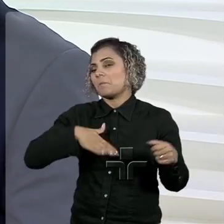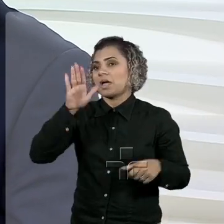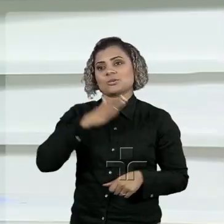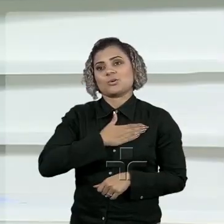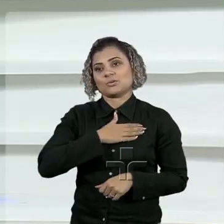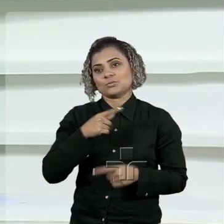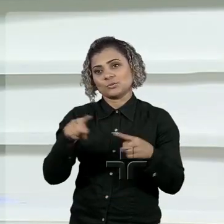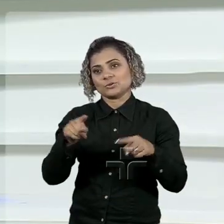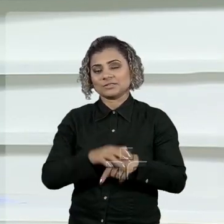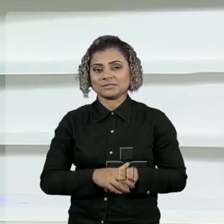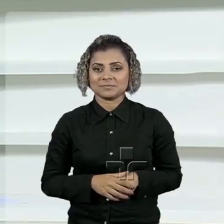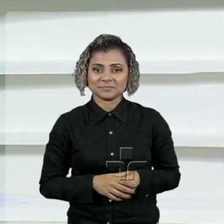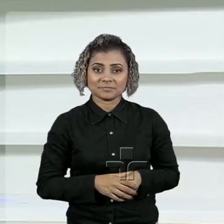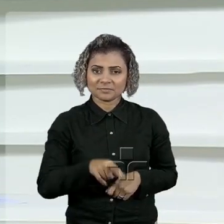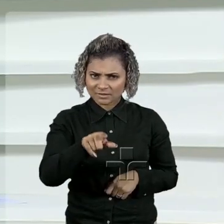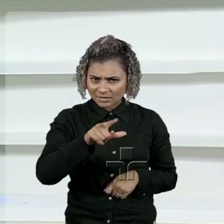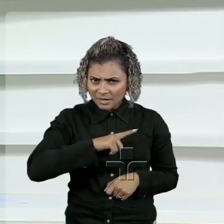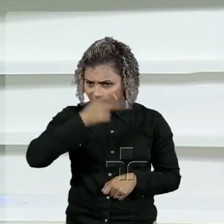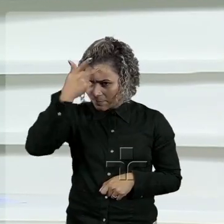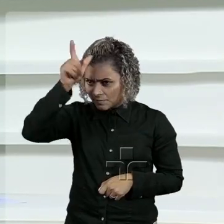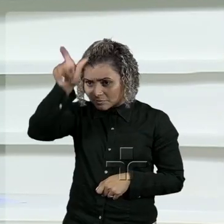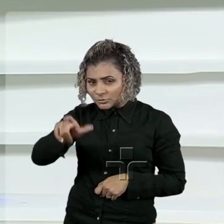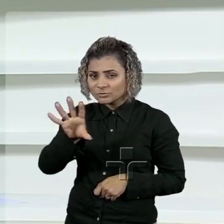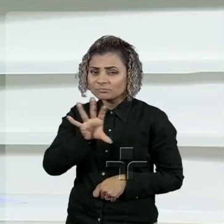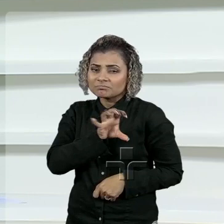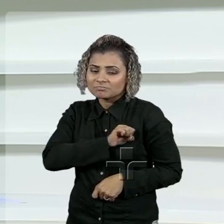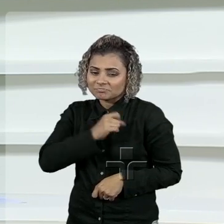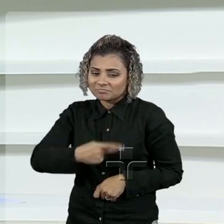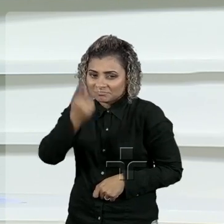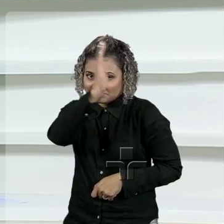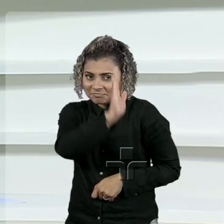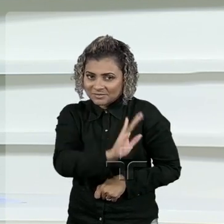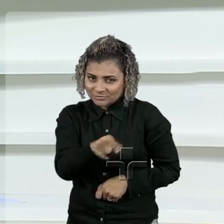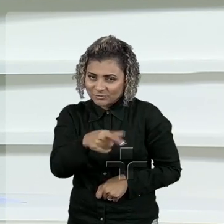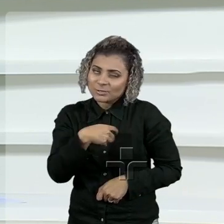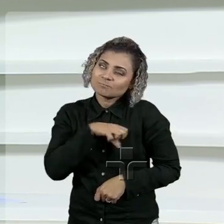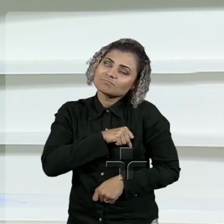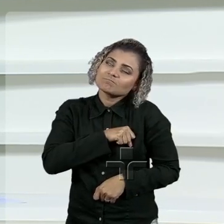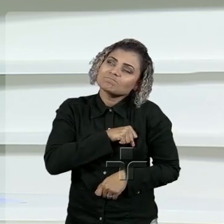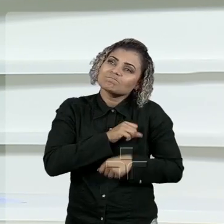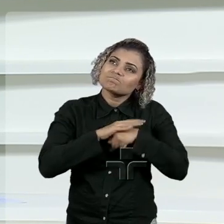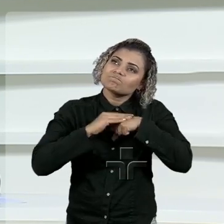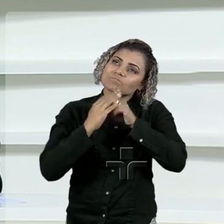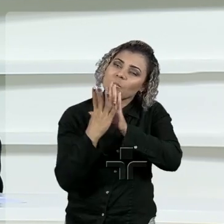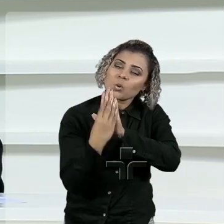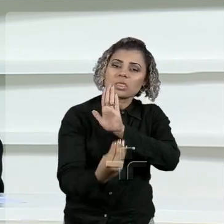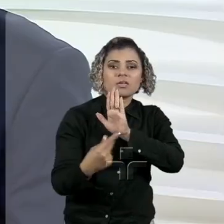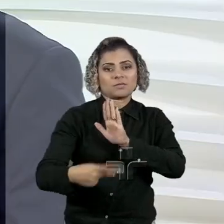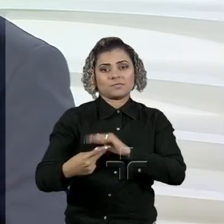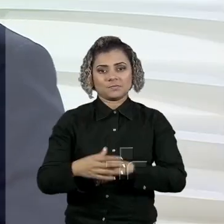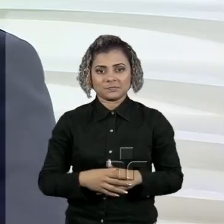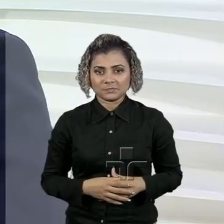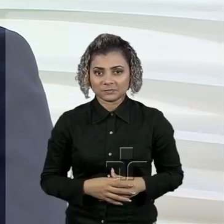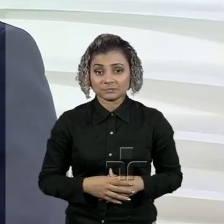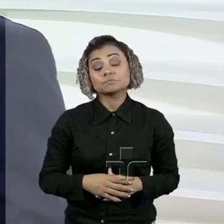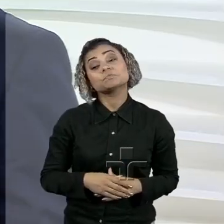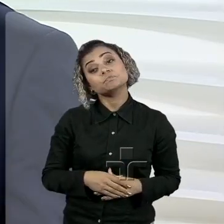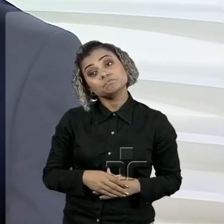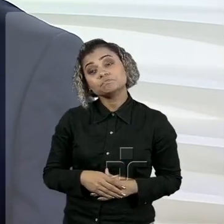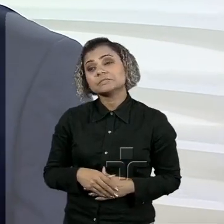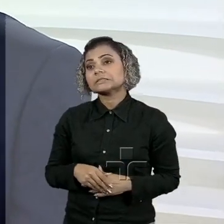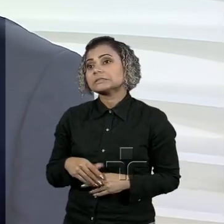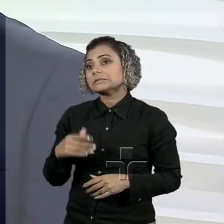Uhum. Tem algum ídolo na história do Brasil que o senhor guarde, assim, que seja um exemplo para o senhor? Olha,